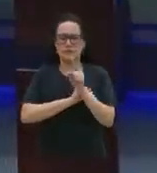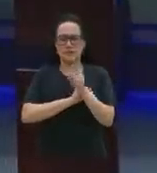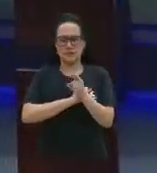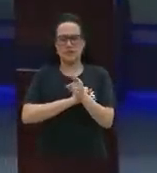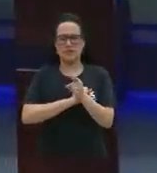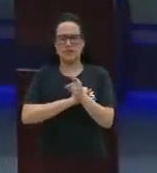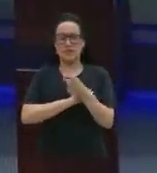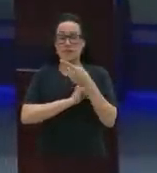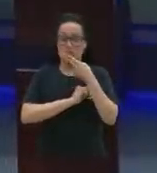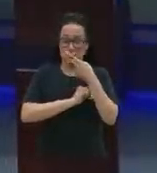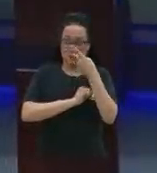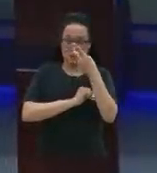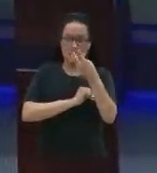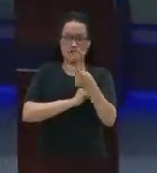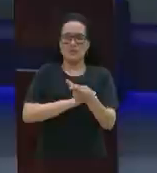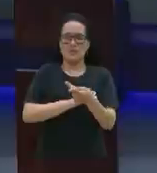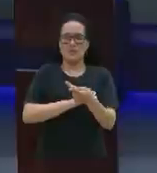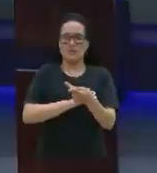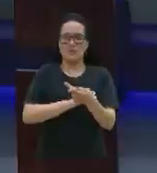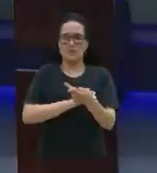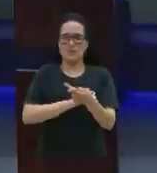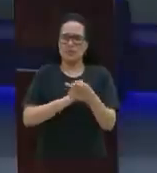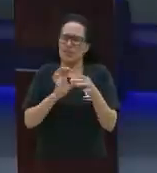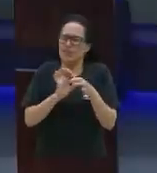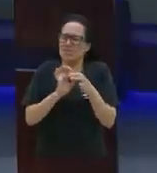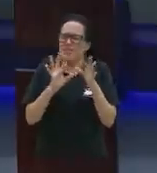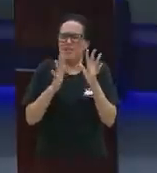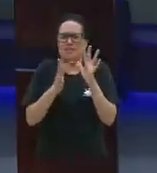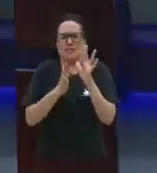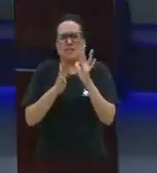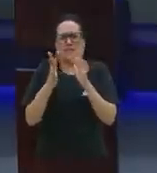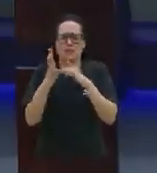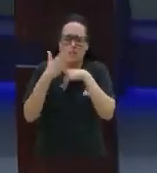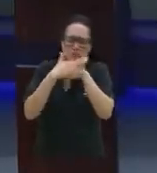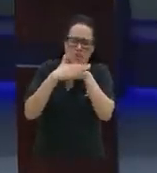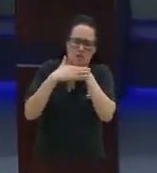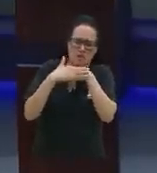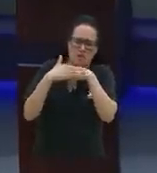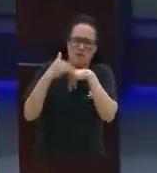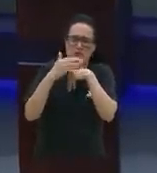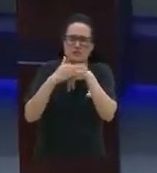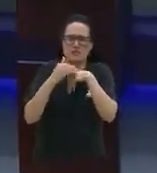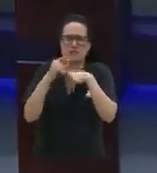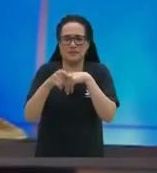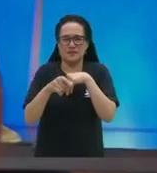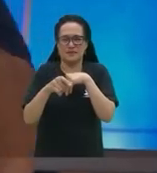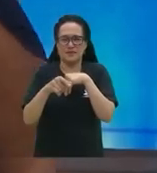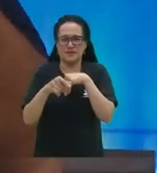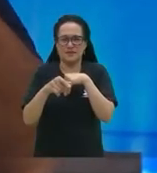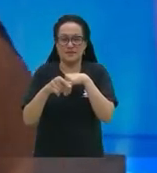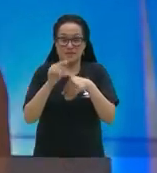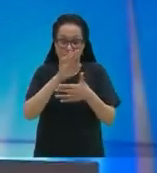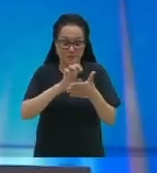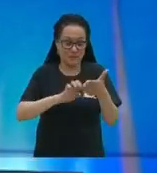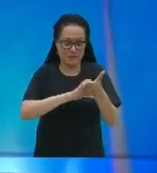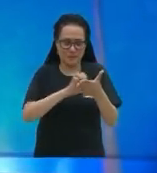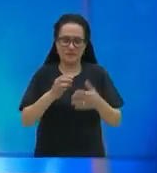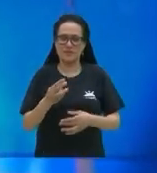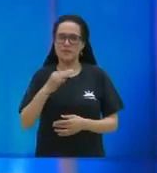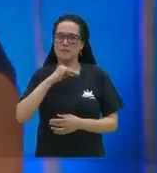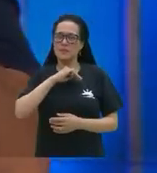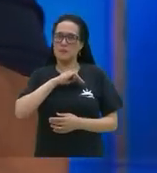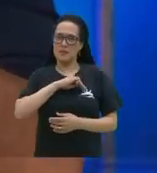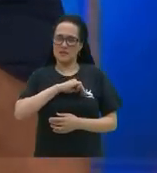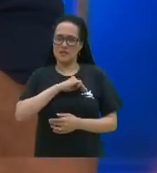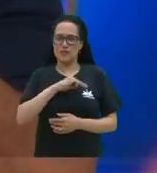e te dizendo: deixa eu te consolar. Em Mateus 5, versículo 4, bem-aventurados